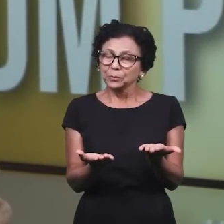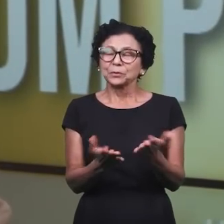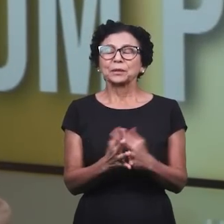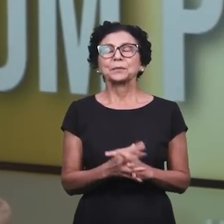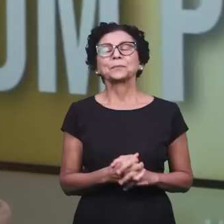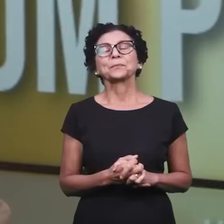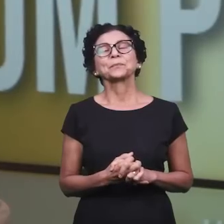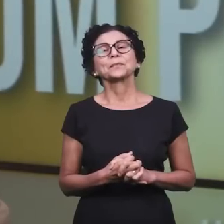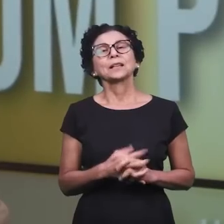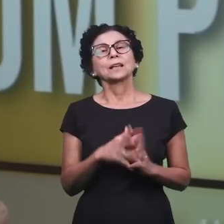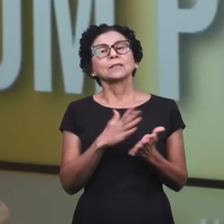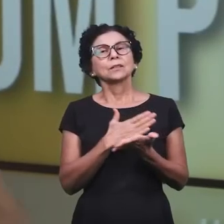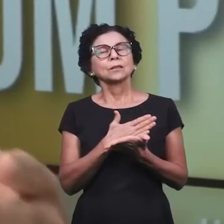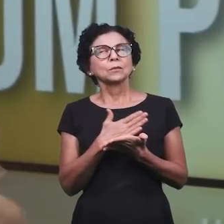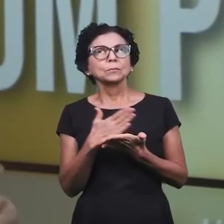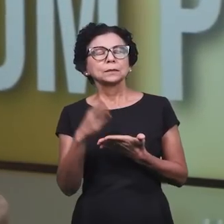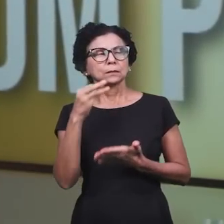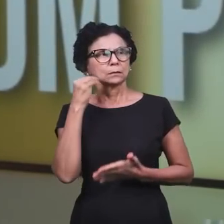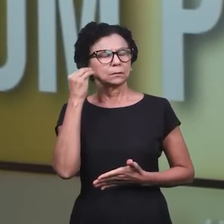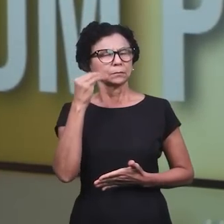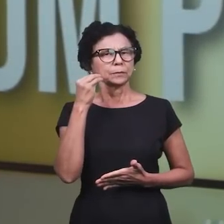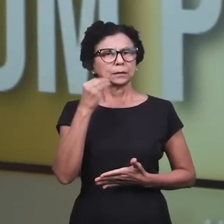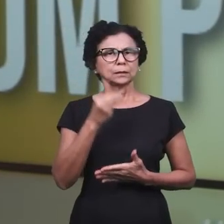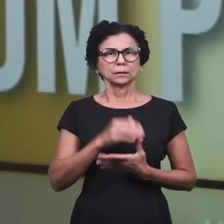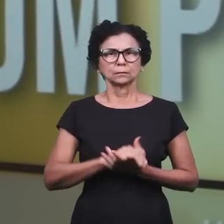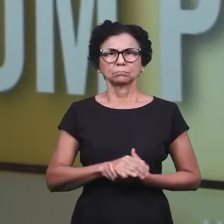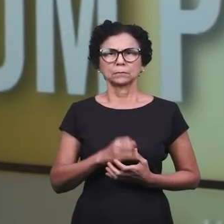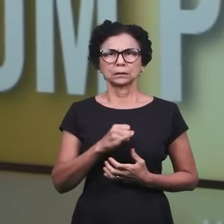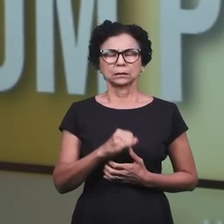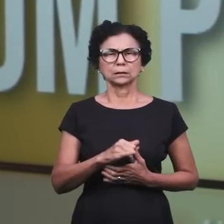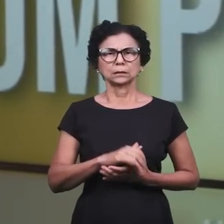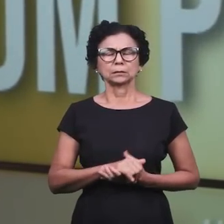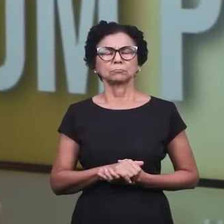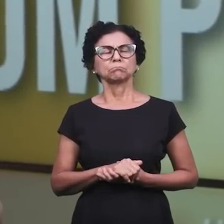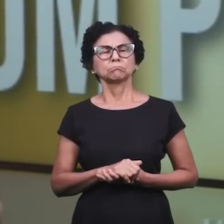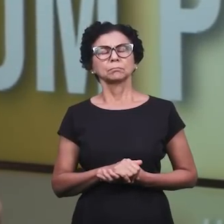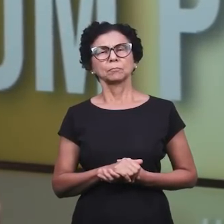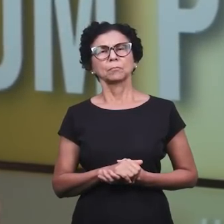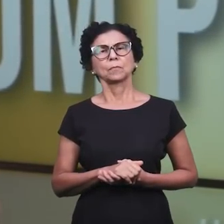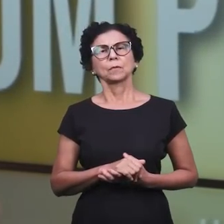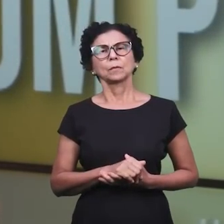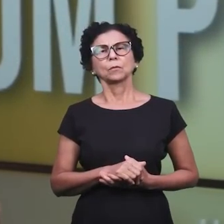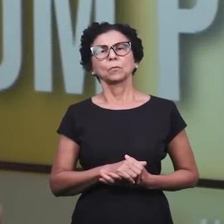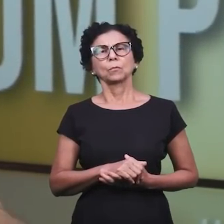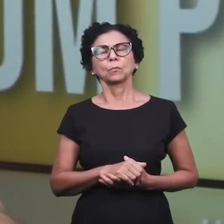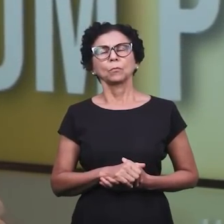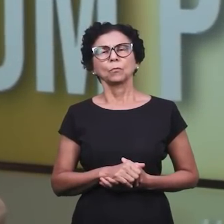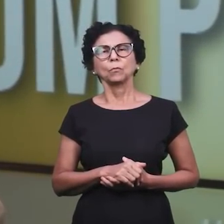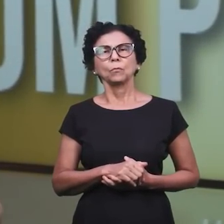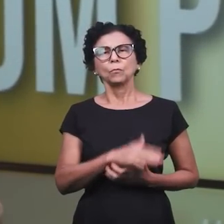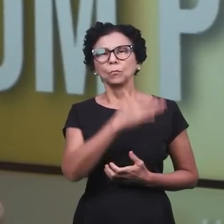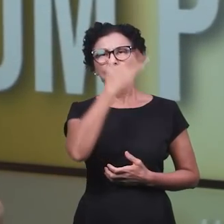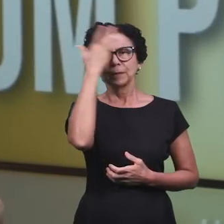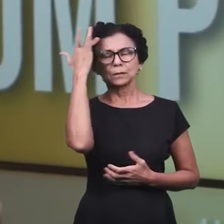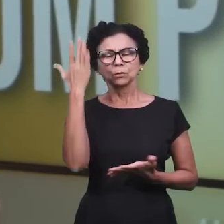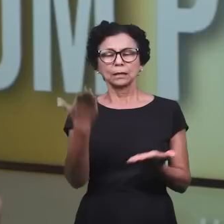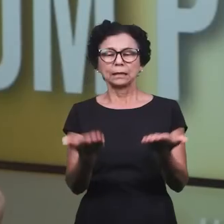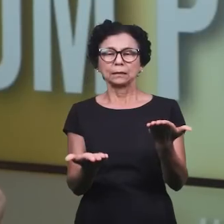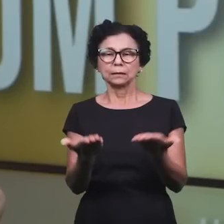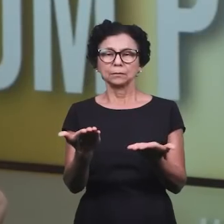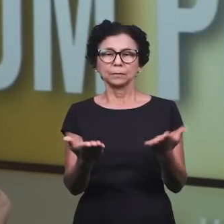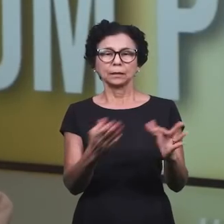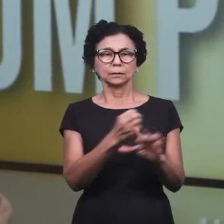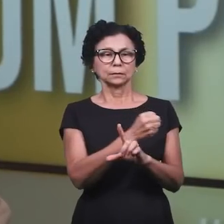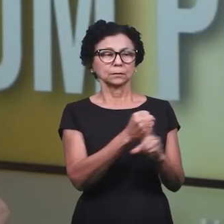experiências em ser um homem ou uma criança, um servo equilibrado já na sociedade, Muito mas bom, também Marcelo. perante